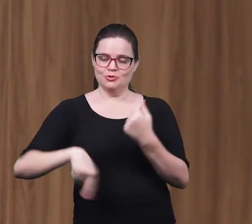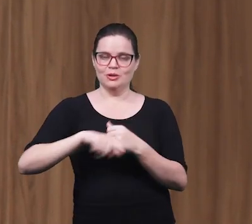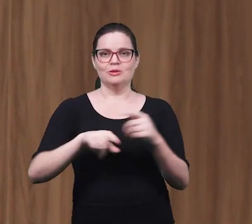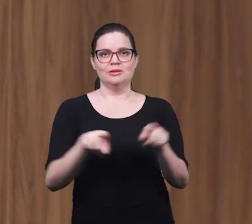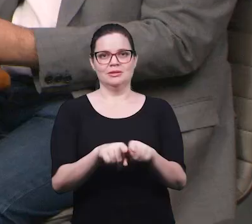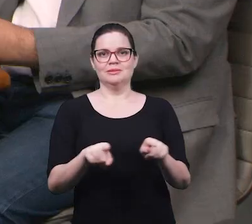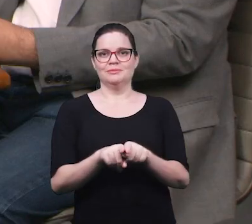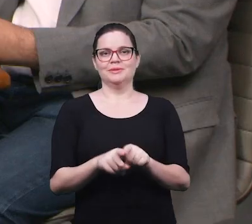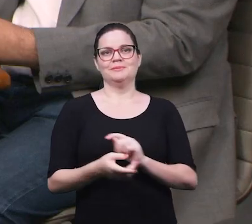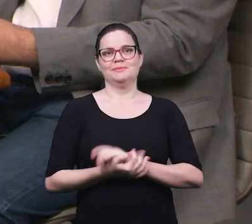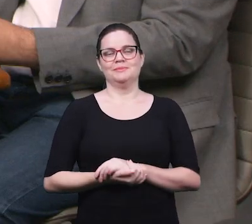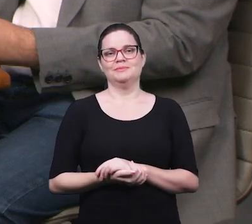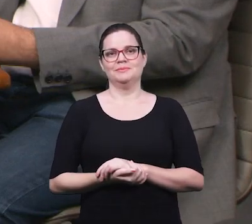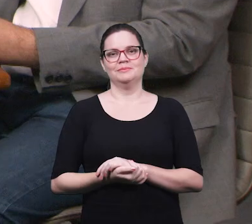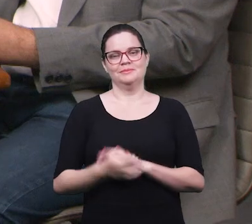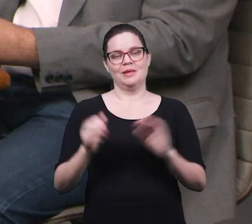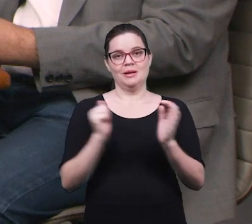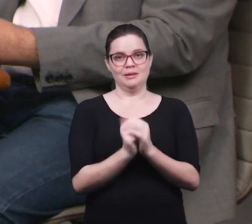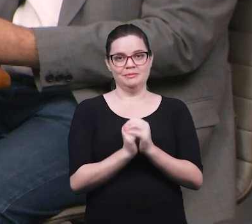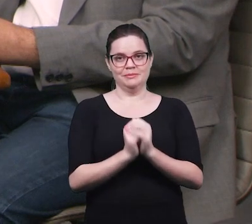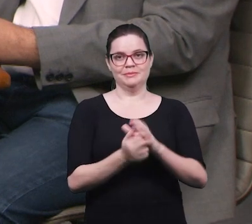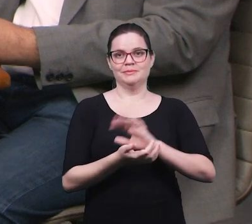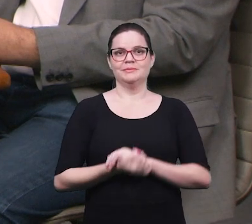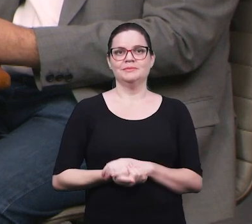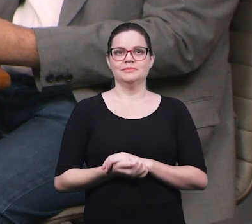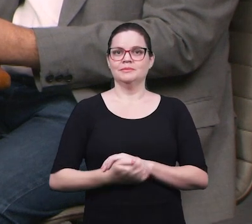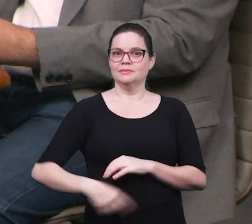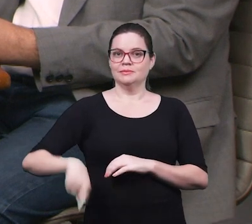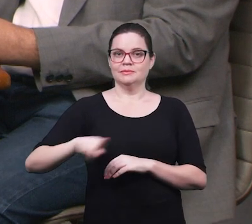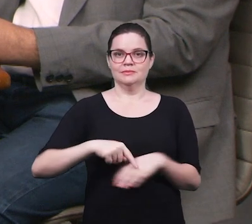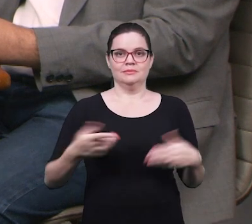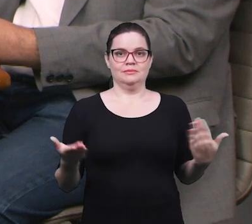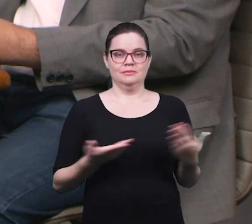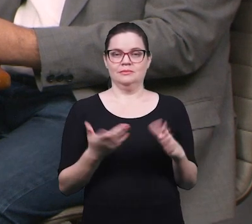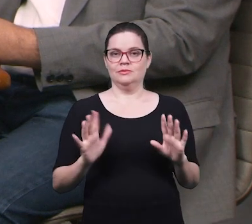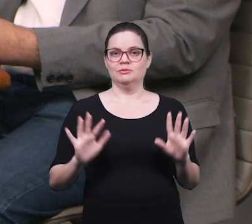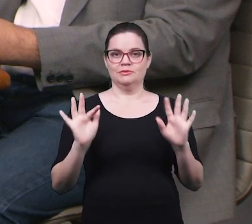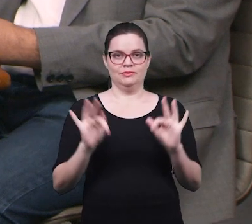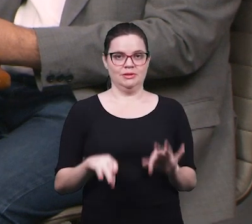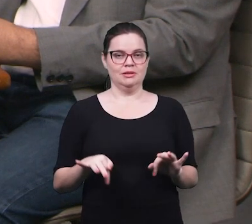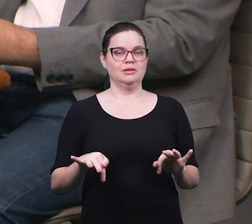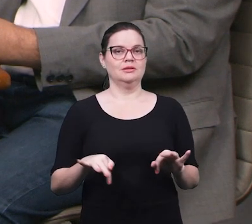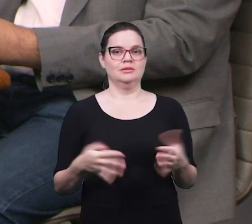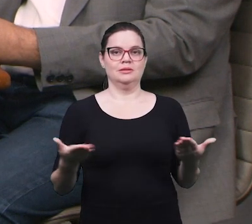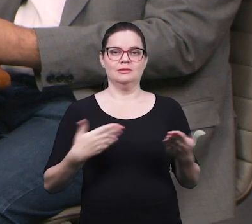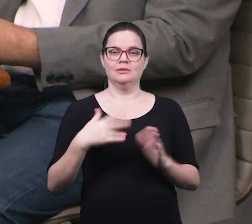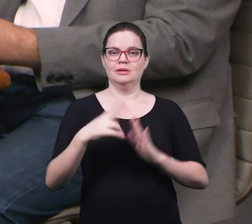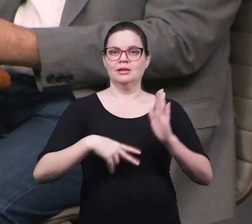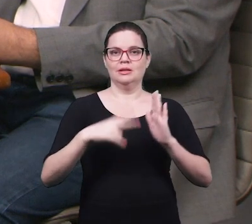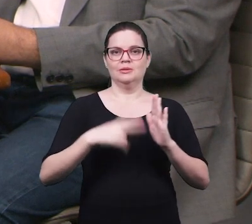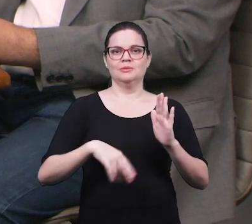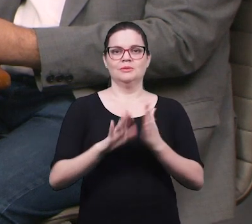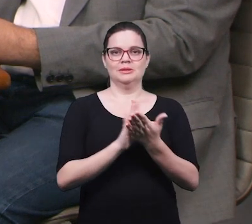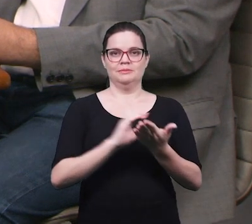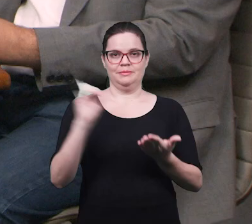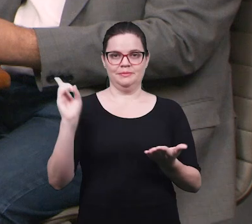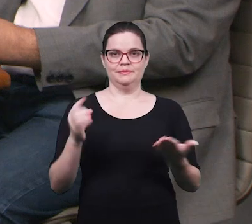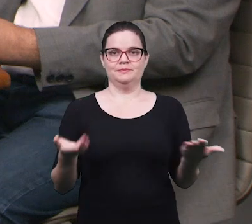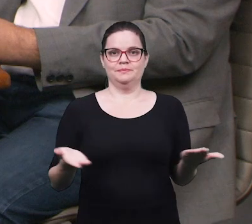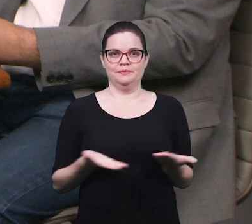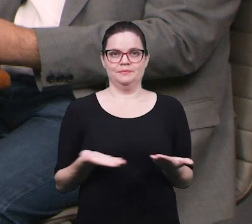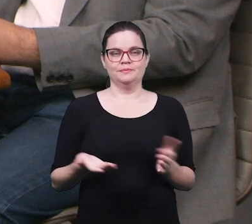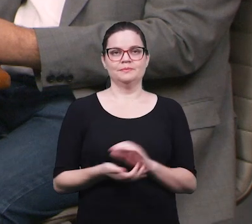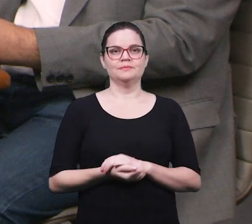lugar. Amém, irmãos? Nós vamos encerrando assim a nossa leitura da Bíblia por